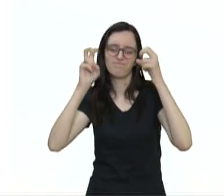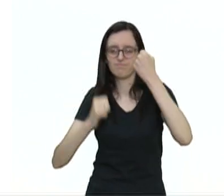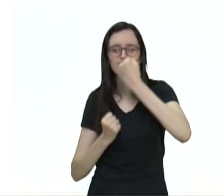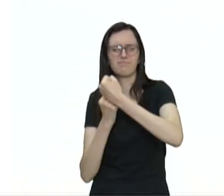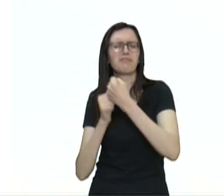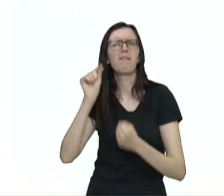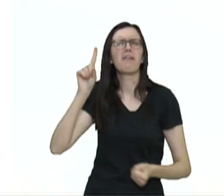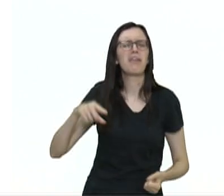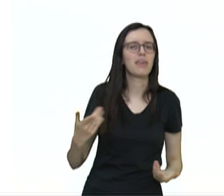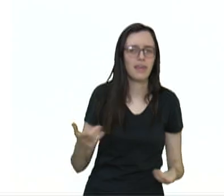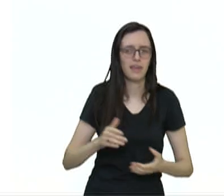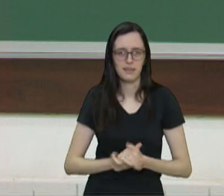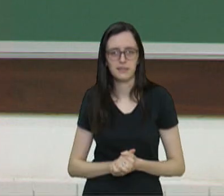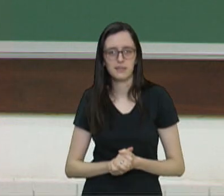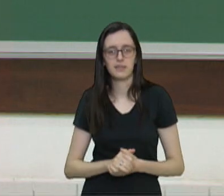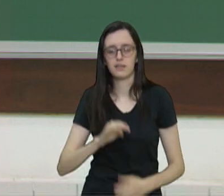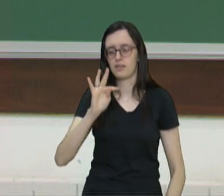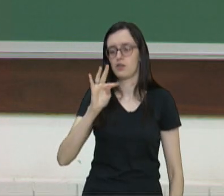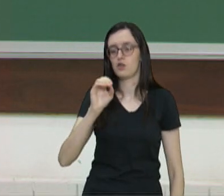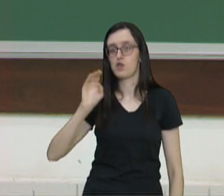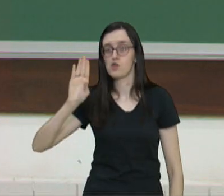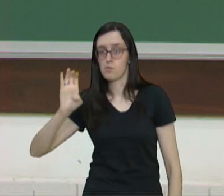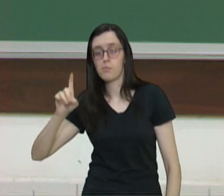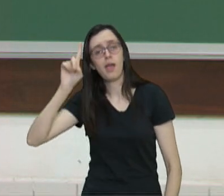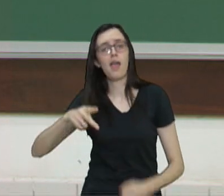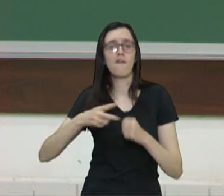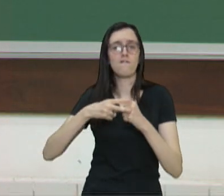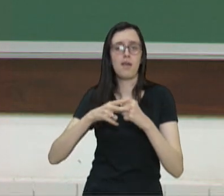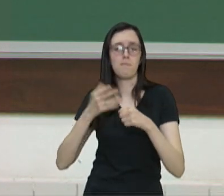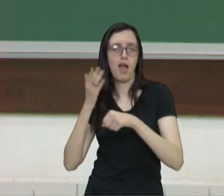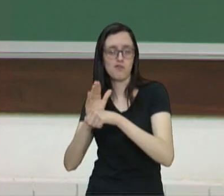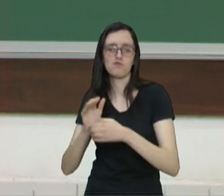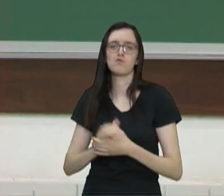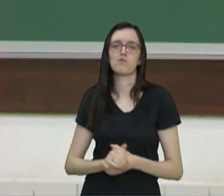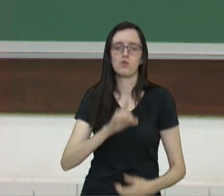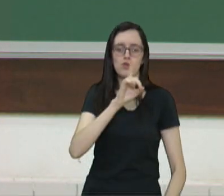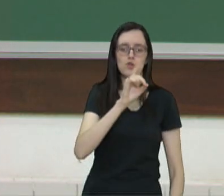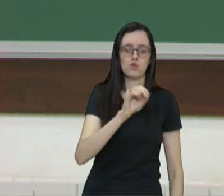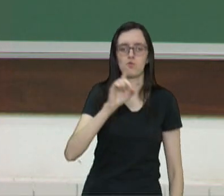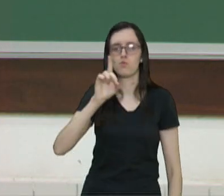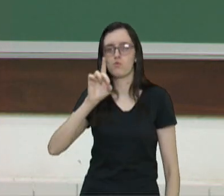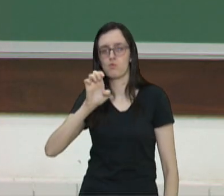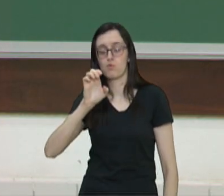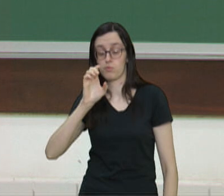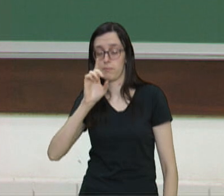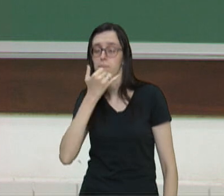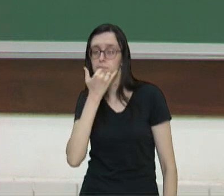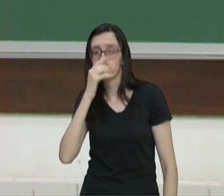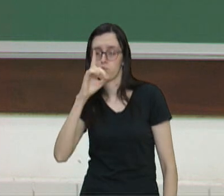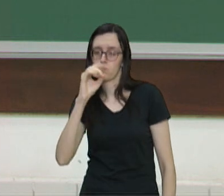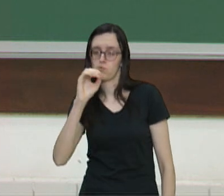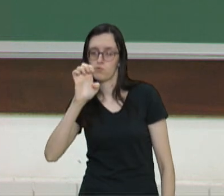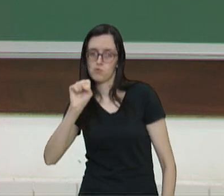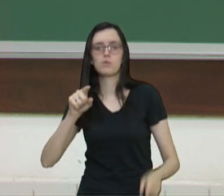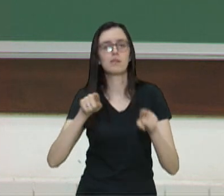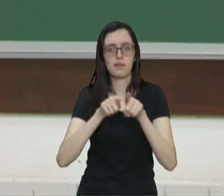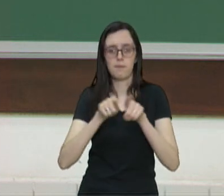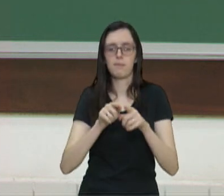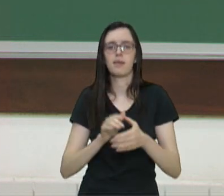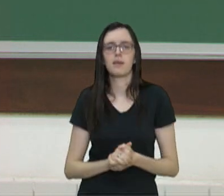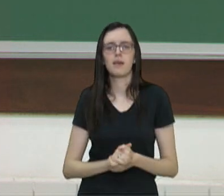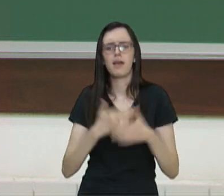teachers? O nosso verbo to be é um verbo auxiliar, o do e o does são os verbos auxiliares. Então, para